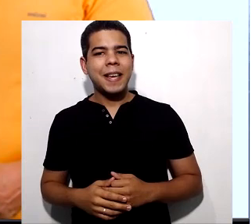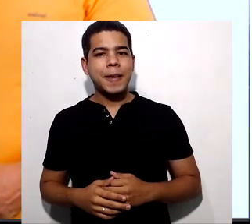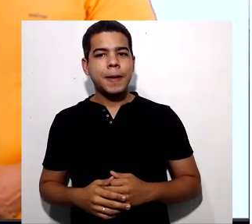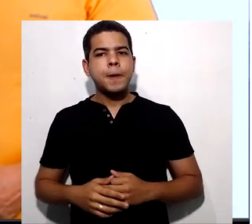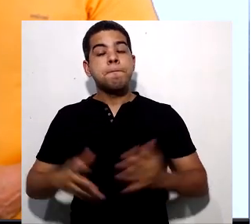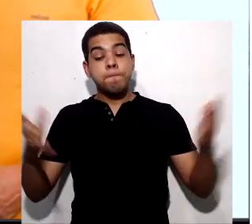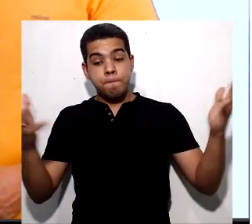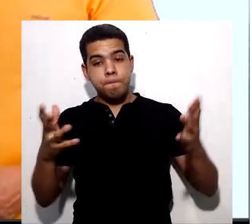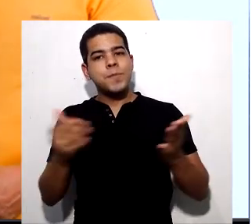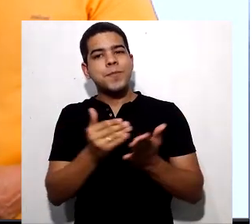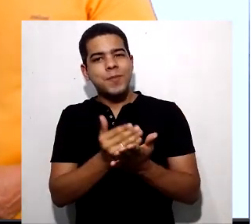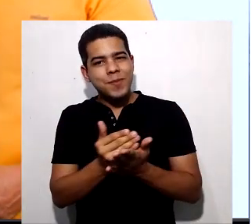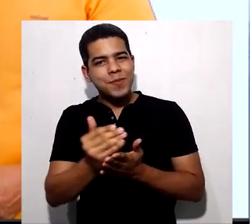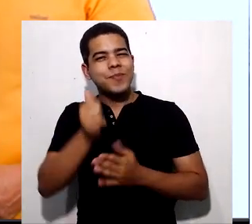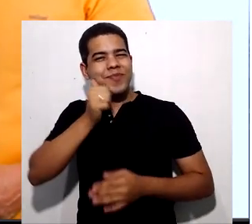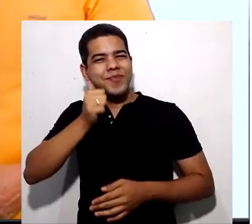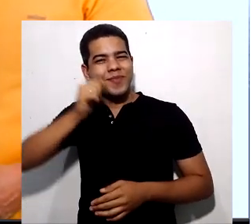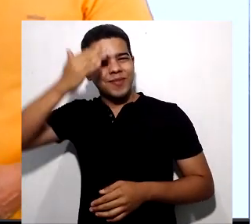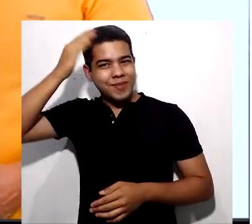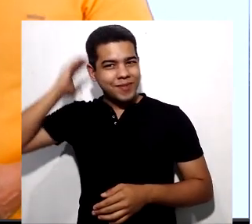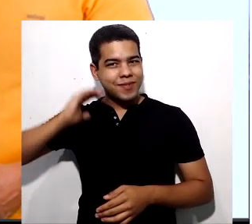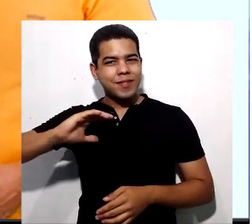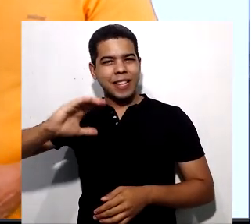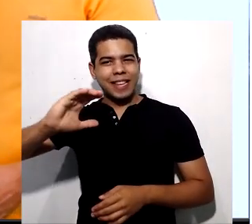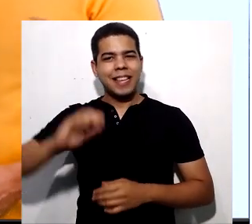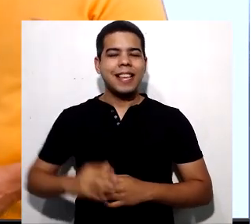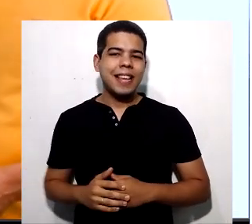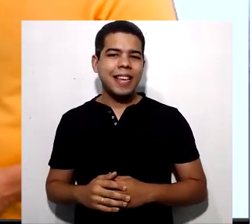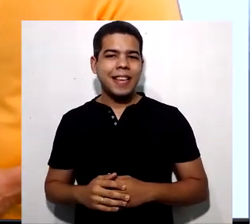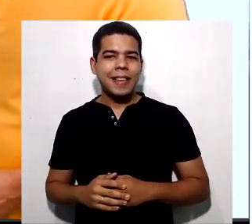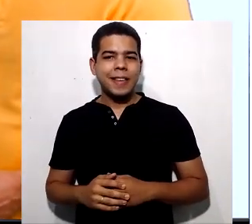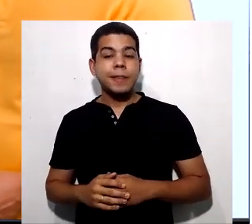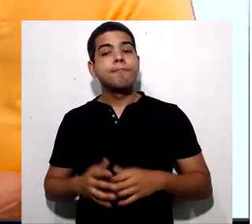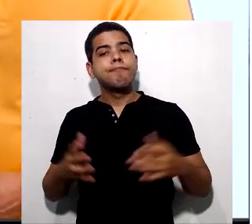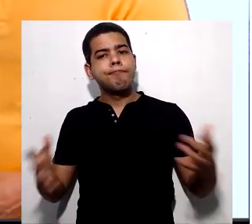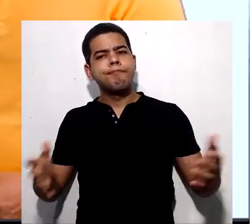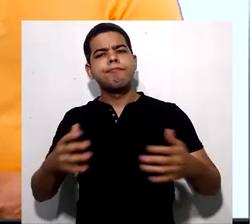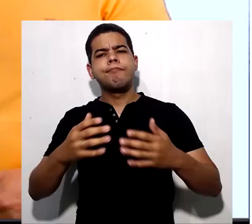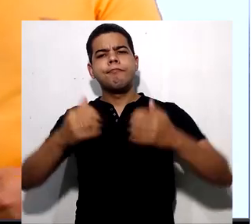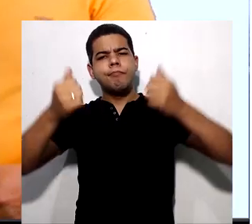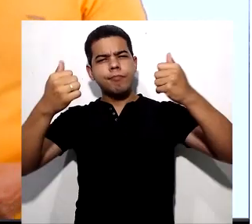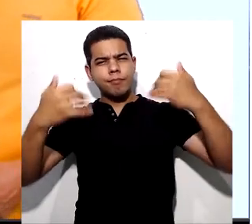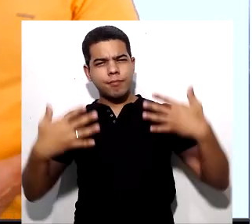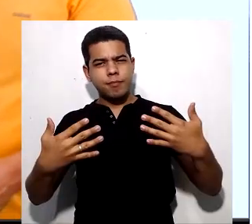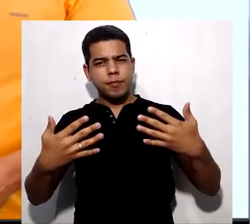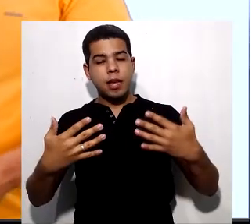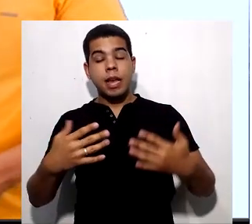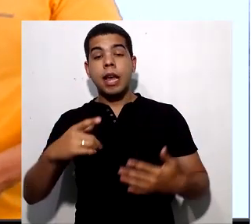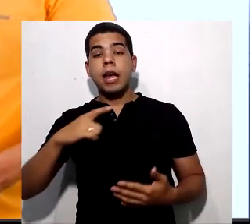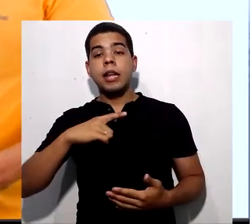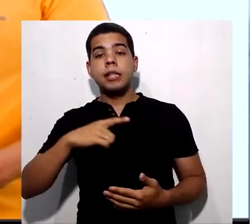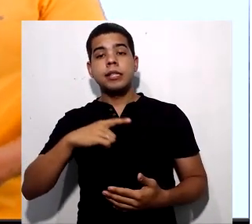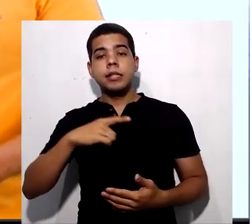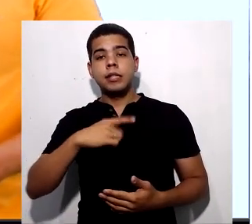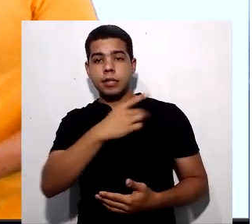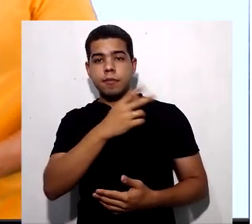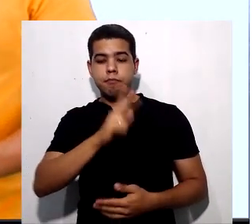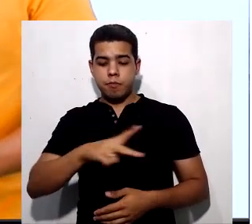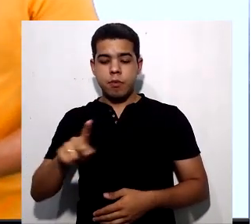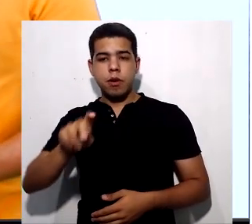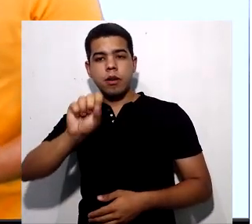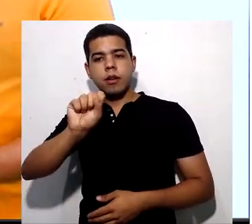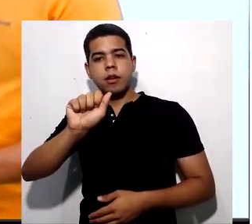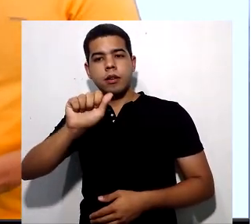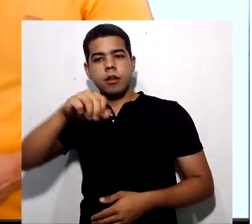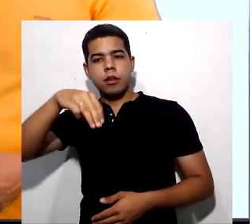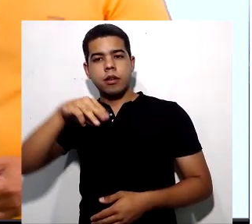com Clarice Lispector. E, antes de mais nada, aqui nós temos o professor Samuel, que vai ler para nós, não é,